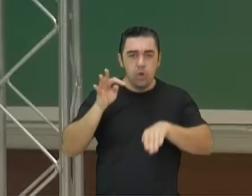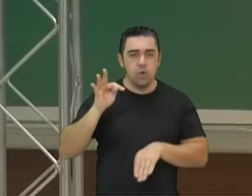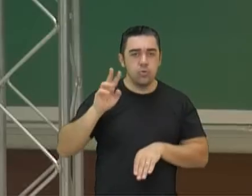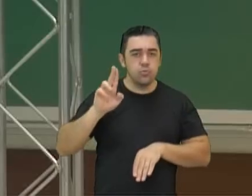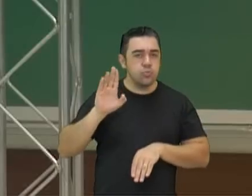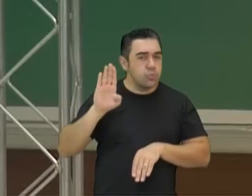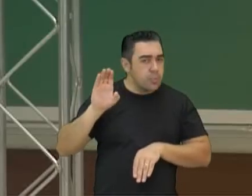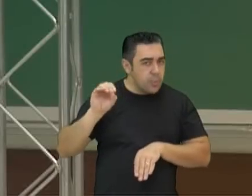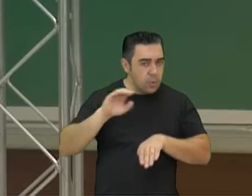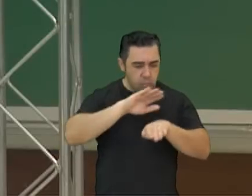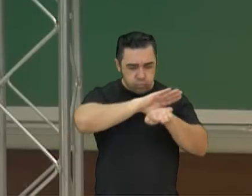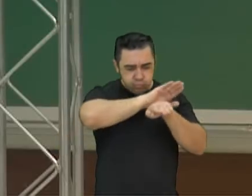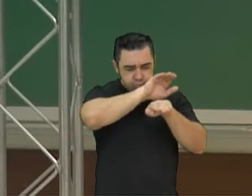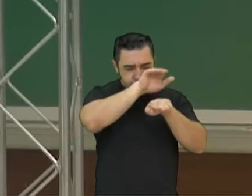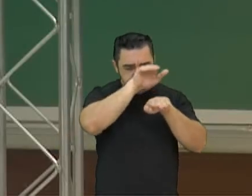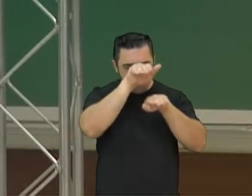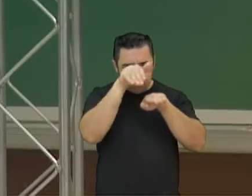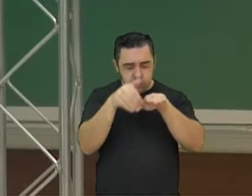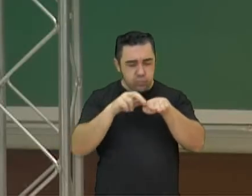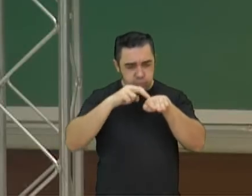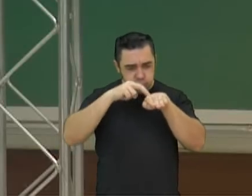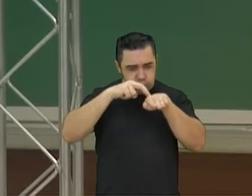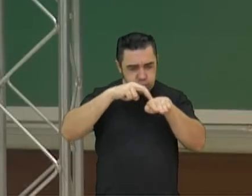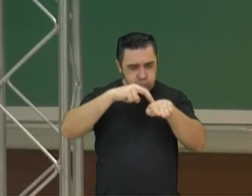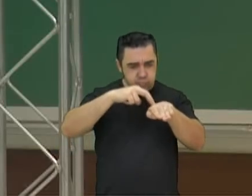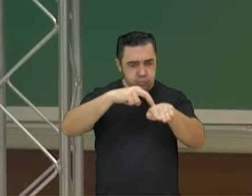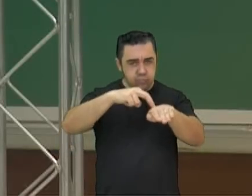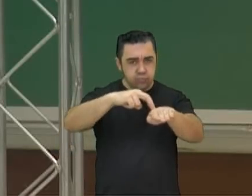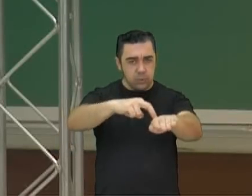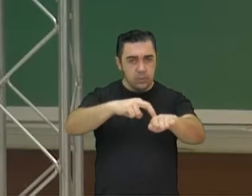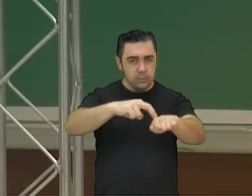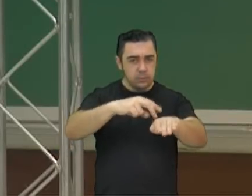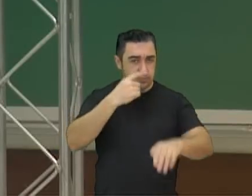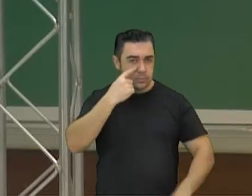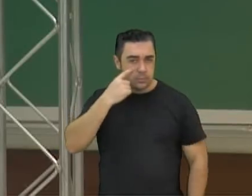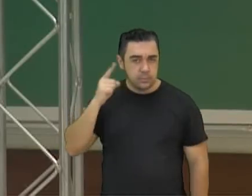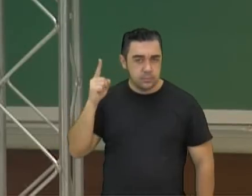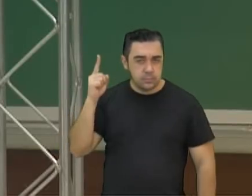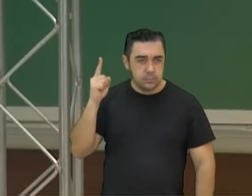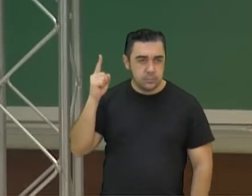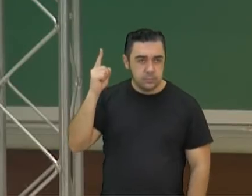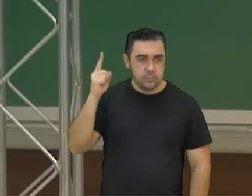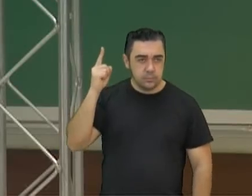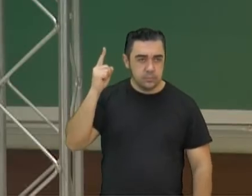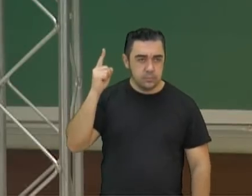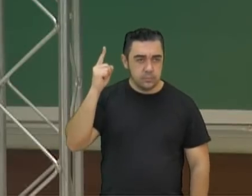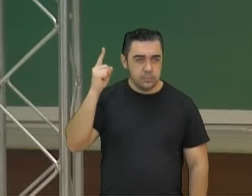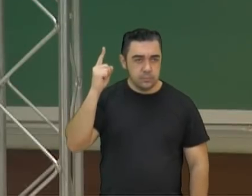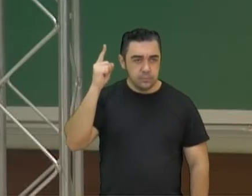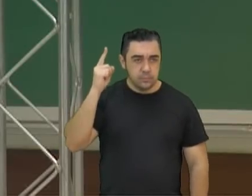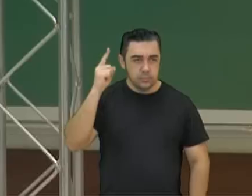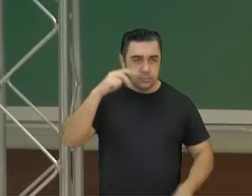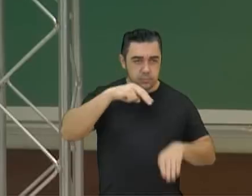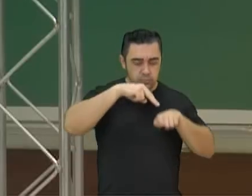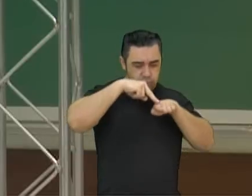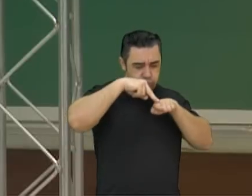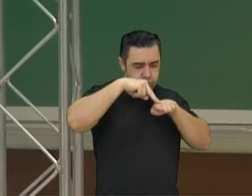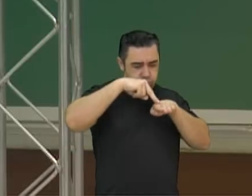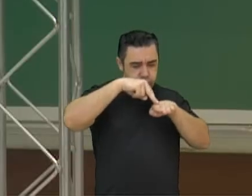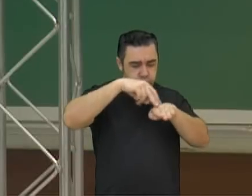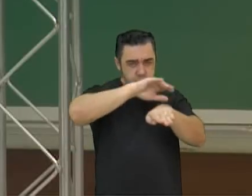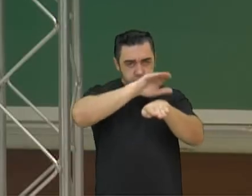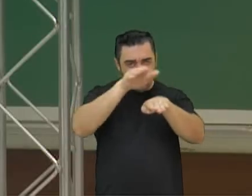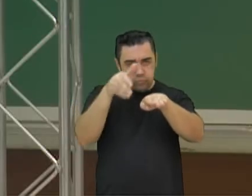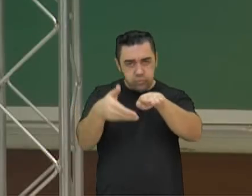onda cobre totalmente o surfista e ele fica naquele espaço envolvido totalmente pela